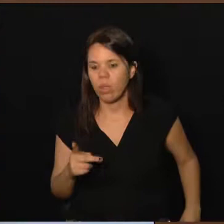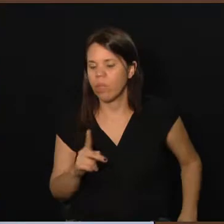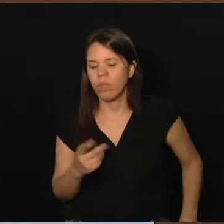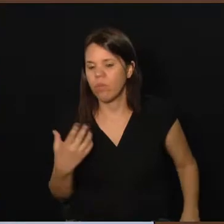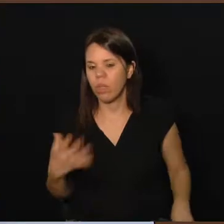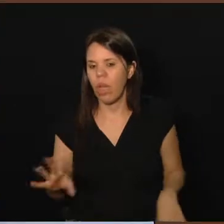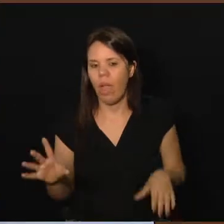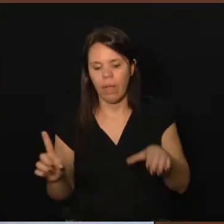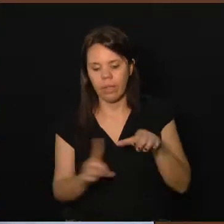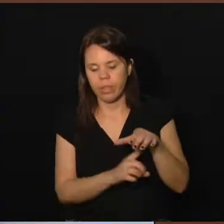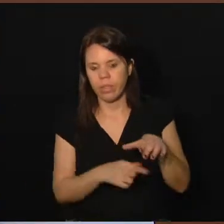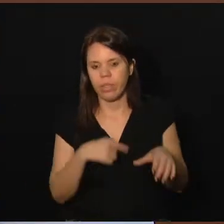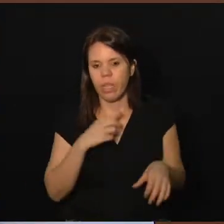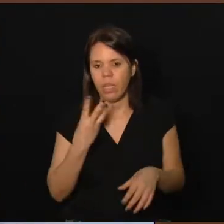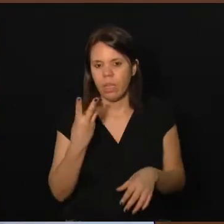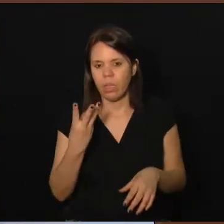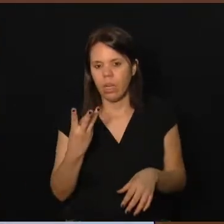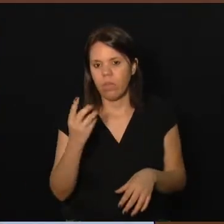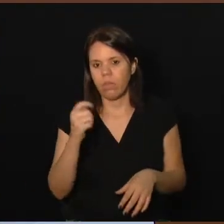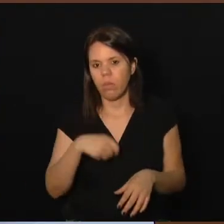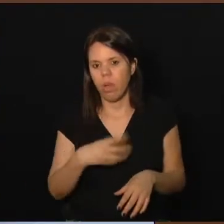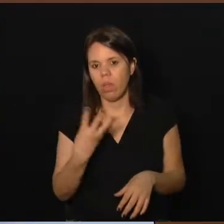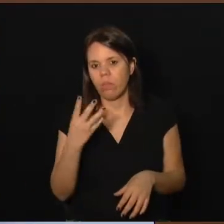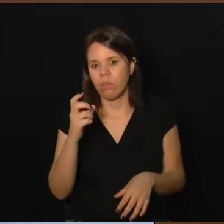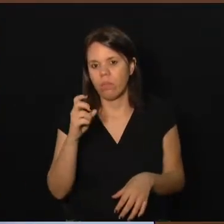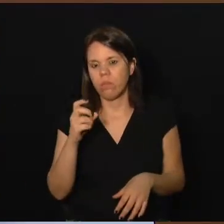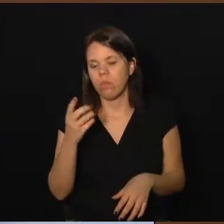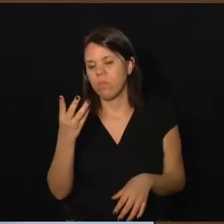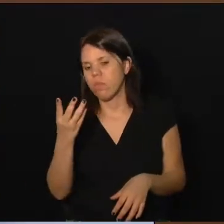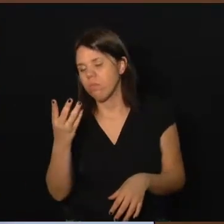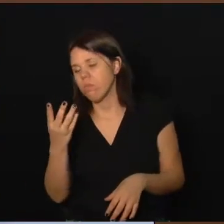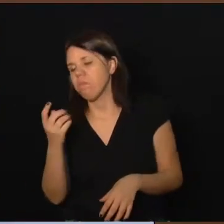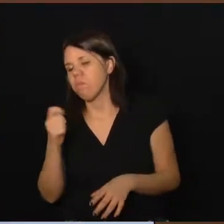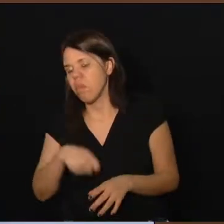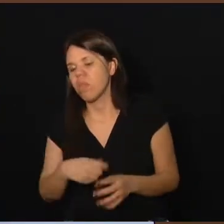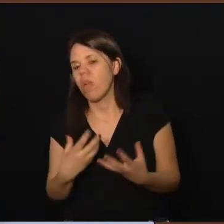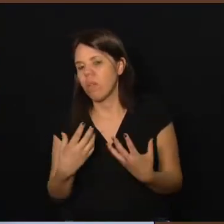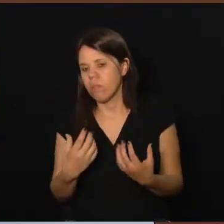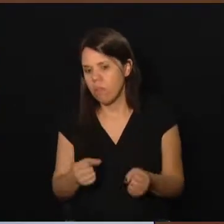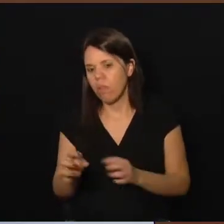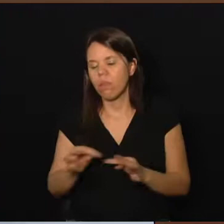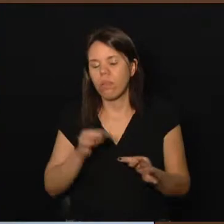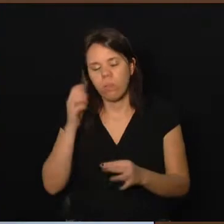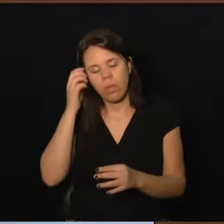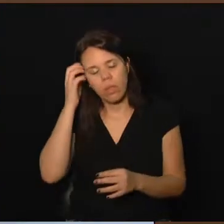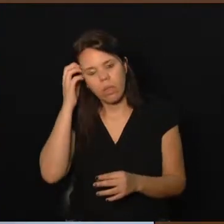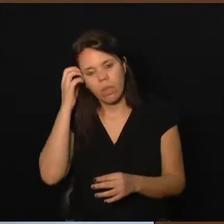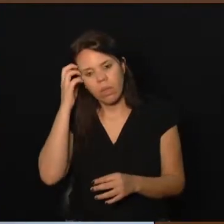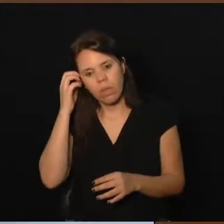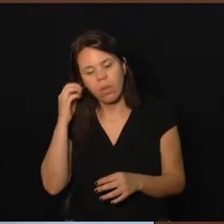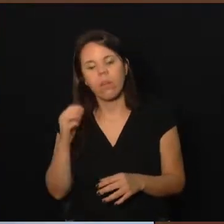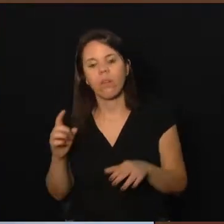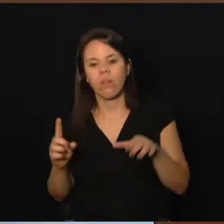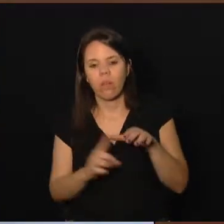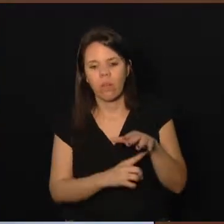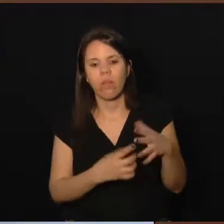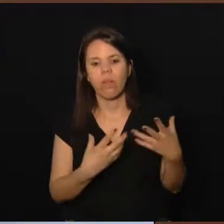compulsória passa 3, 4 meses, passa a aceitar o tratamento. Ele entra no estágio de internação